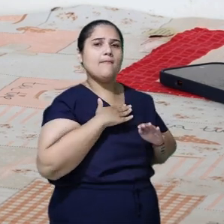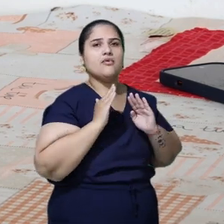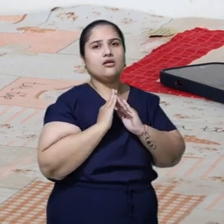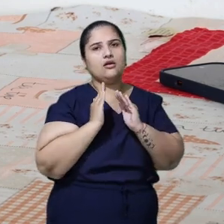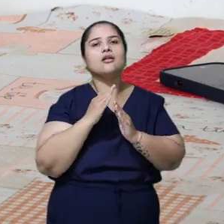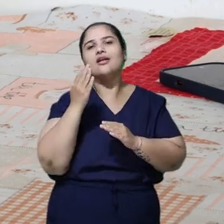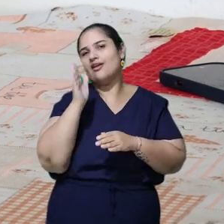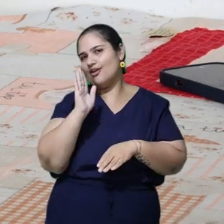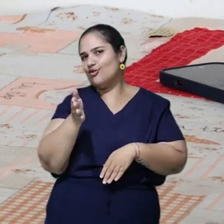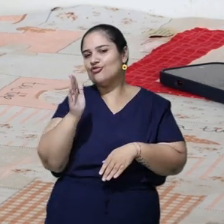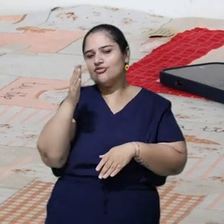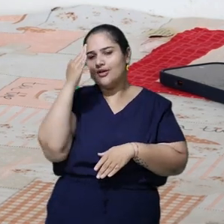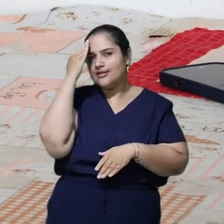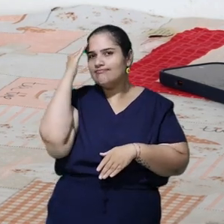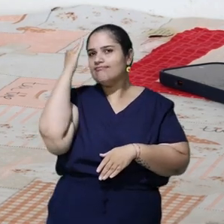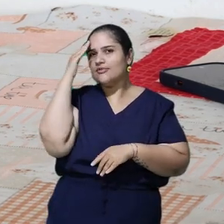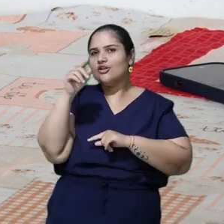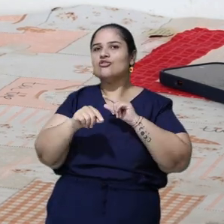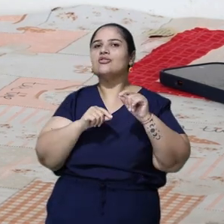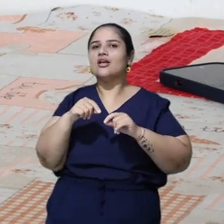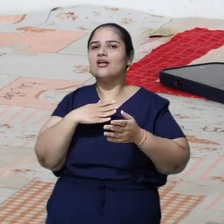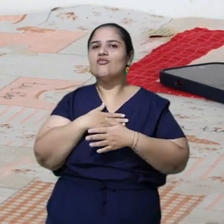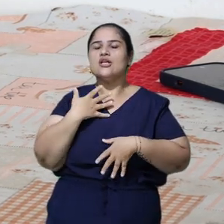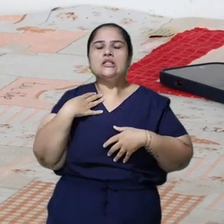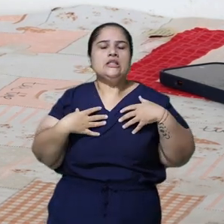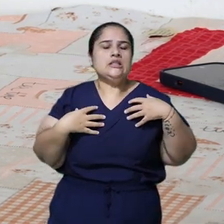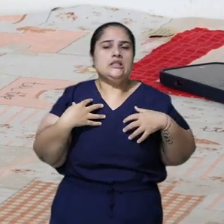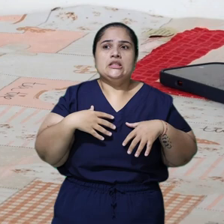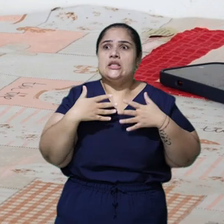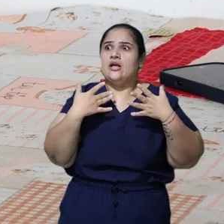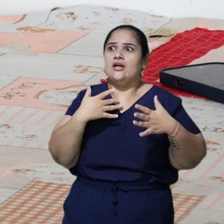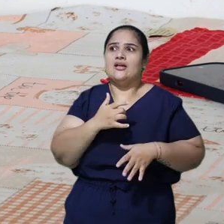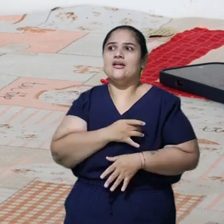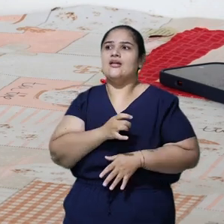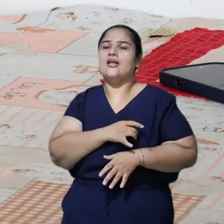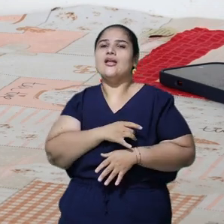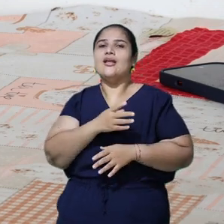foi aterrorizante, assim. Eu lembro que era uma sexta-feira à tarde,